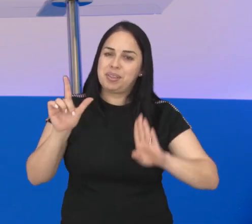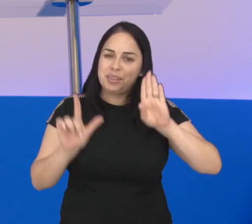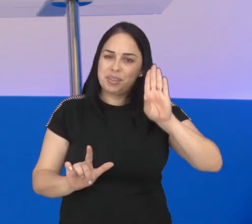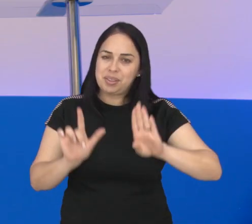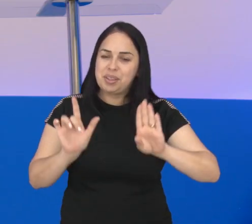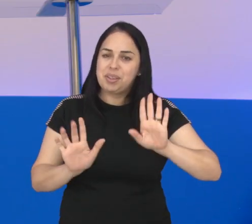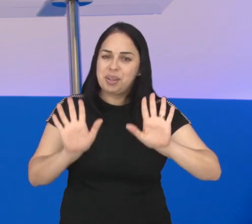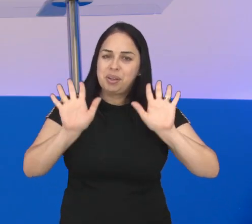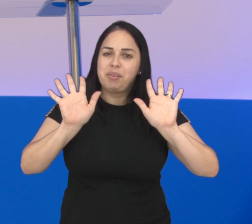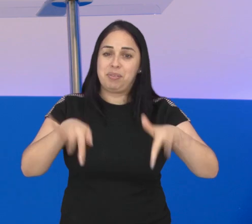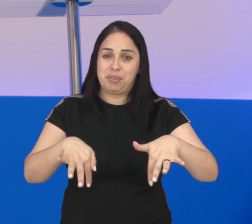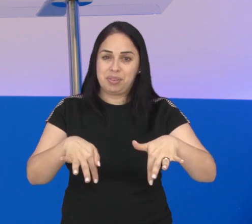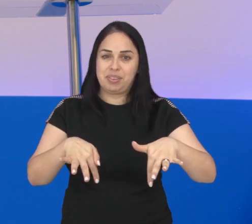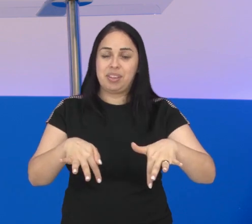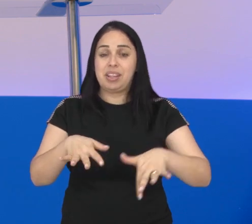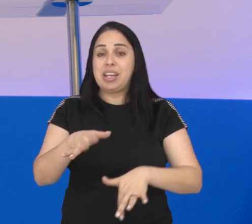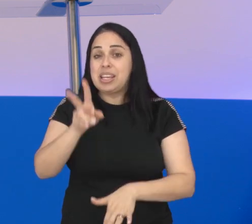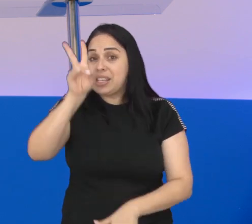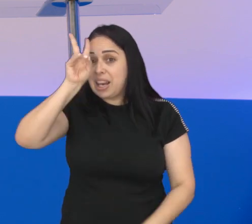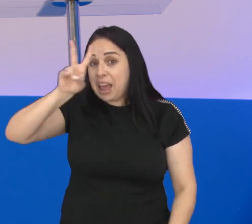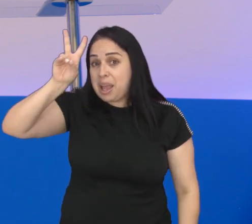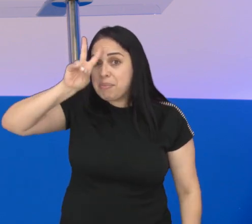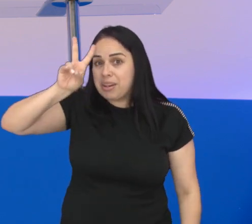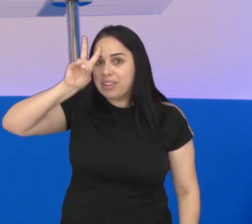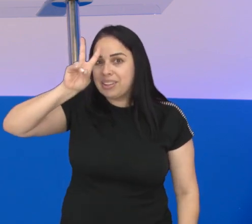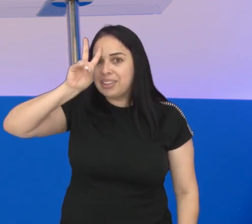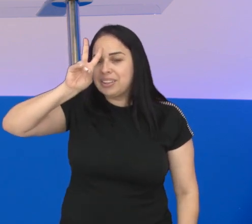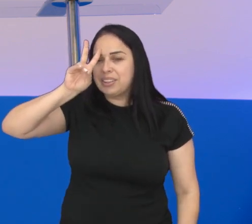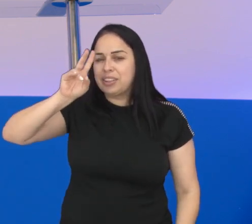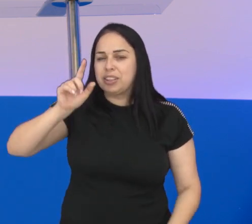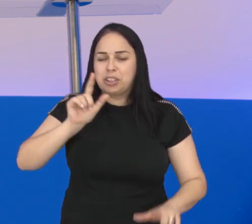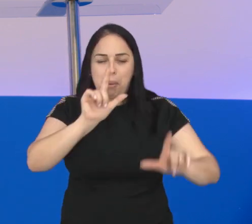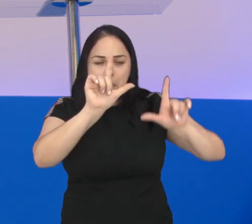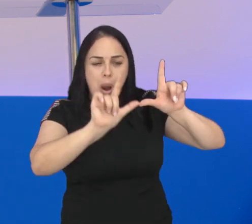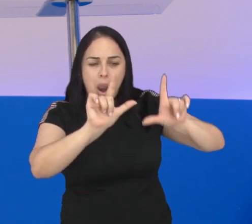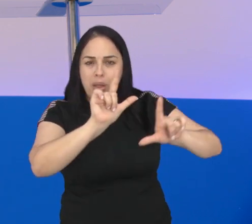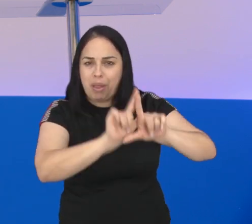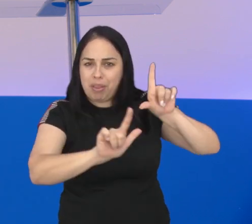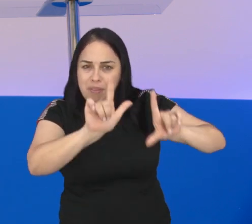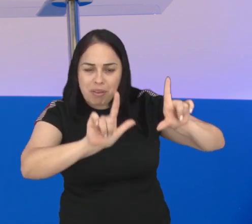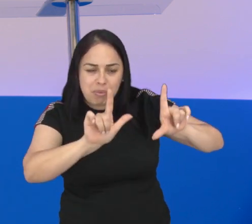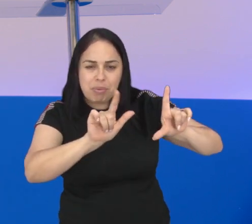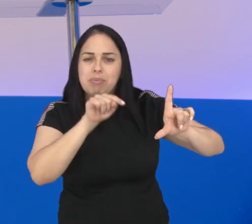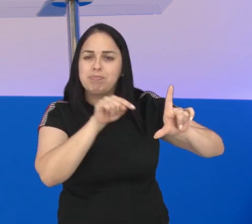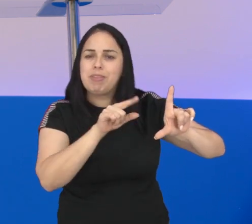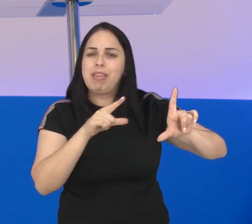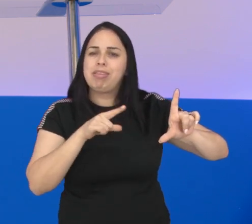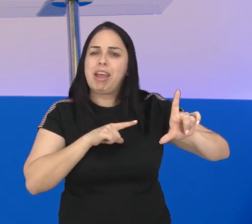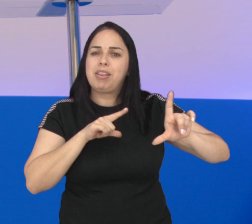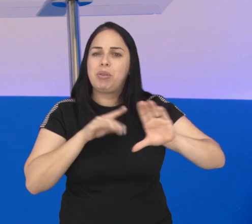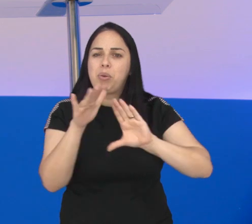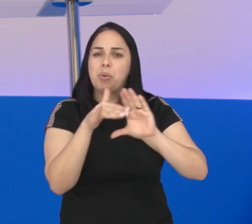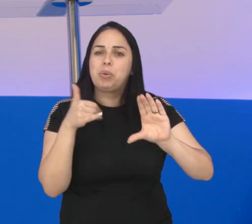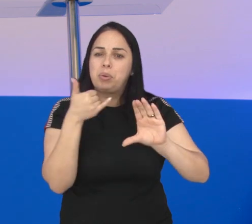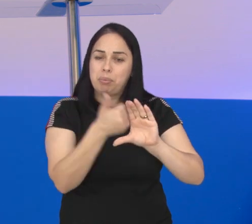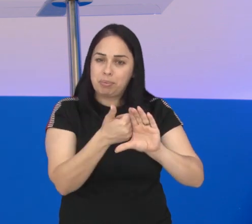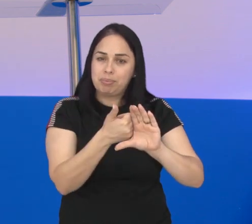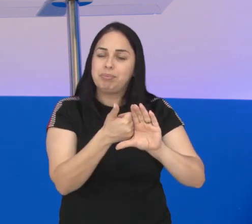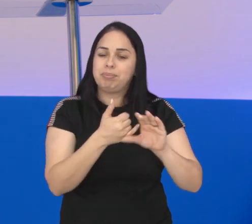Boletim Legislativo fica por aqui. Não se esqueça que toda a programação da TV Câmara está disponível no nosso